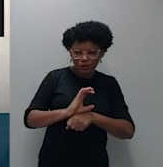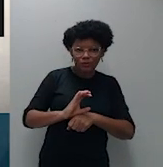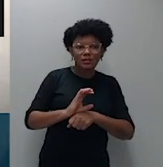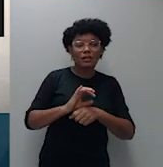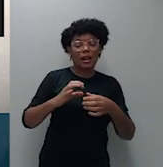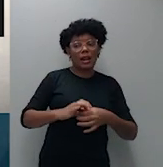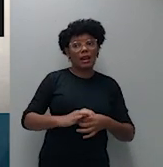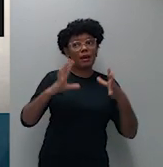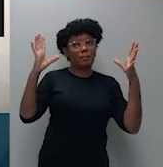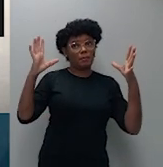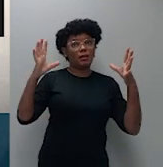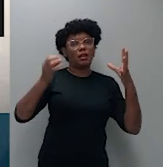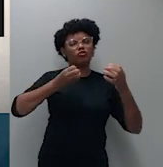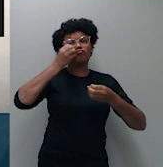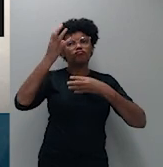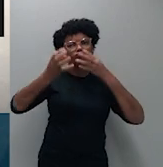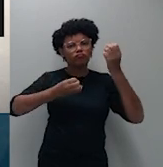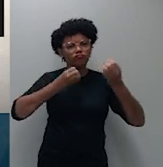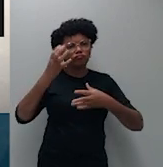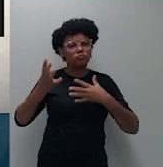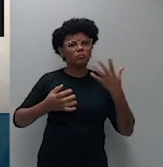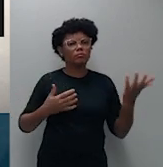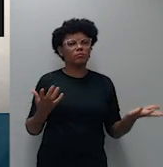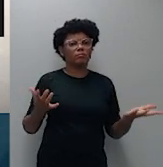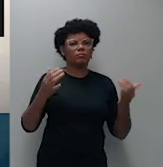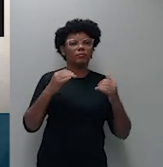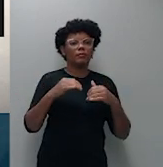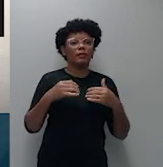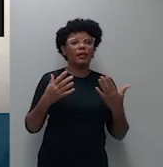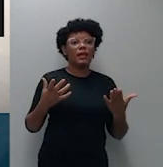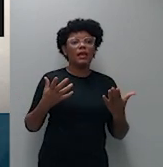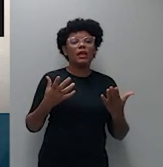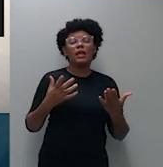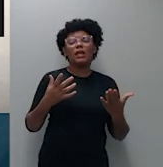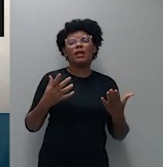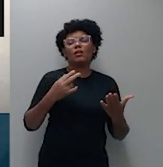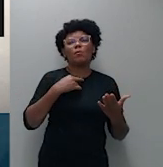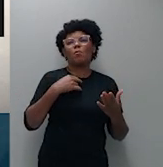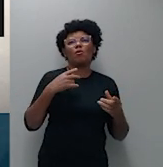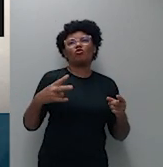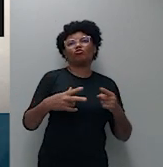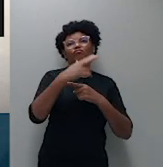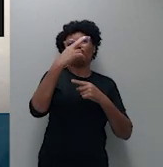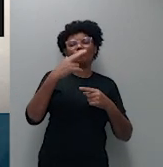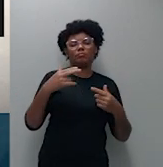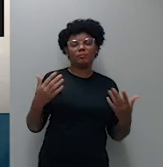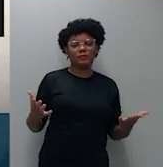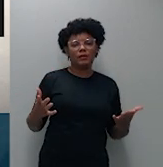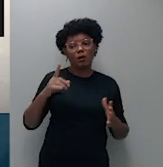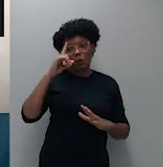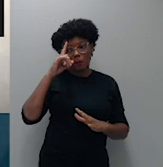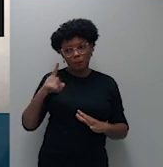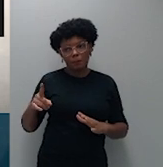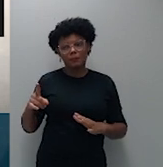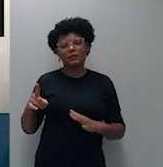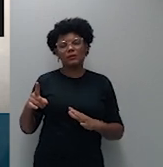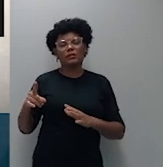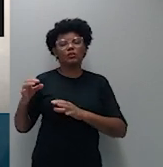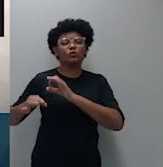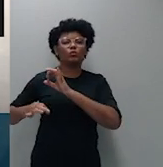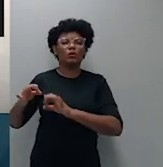EA vedação a censura por outro lado o ordenamento jurídico é composto